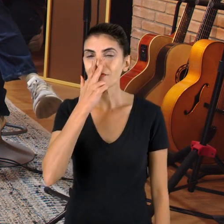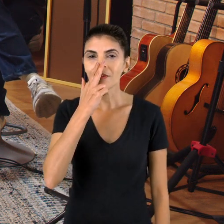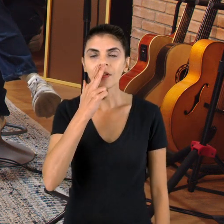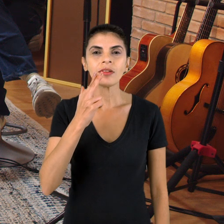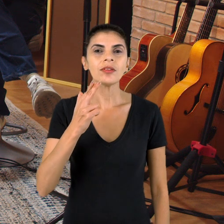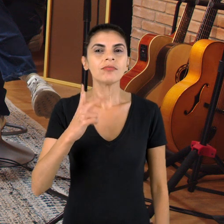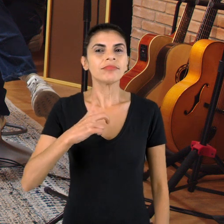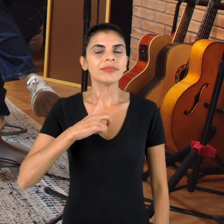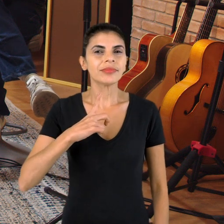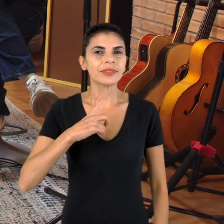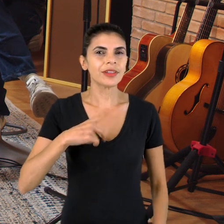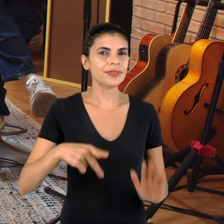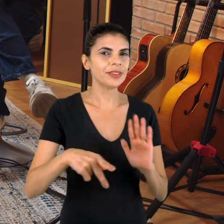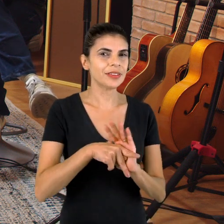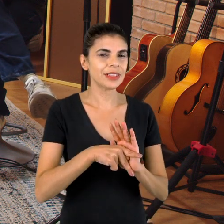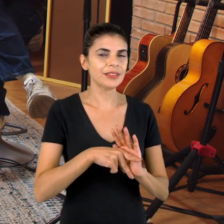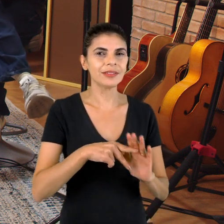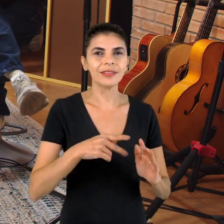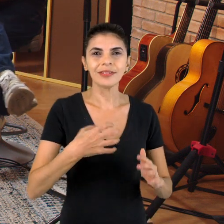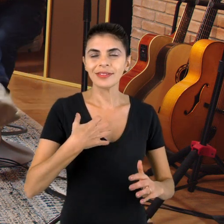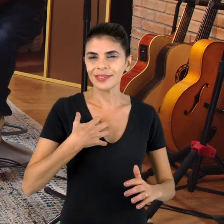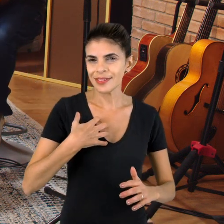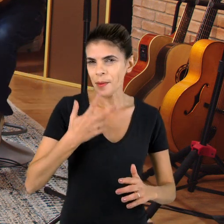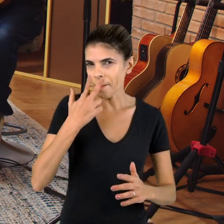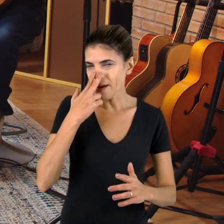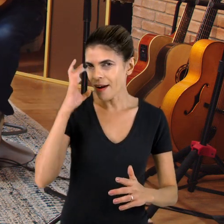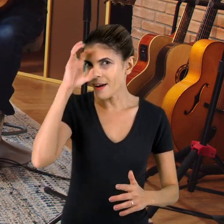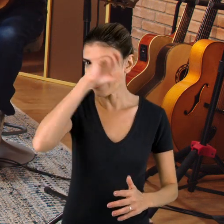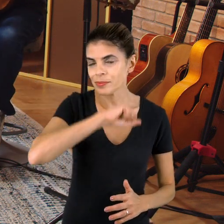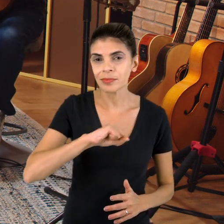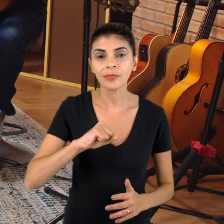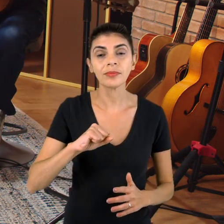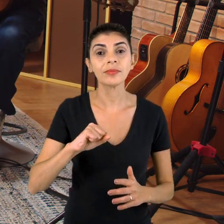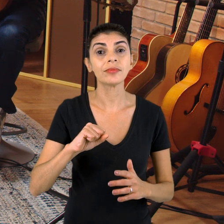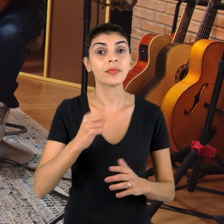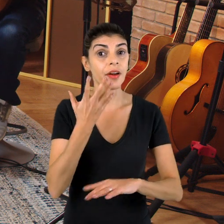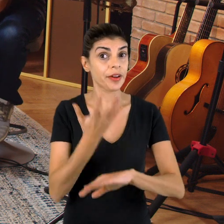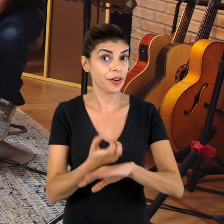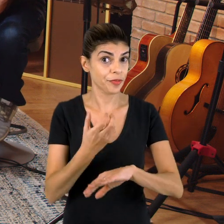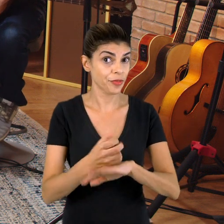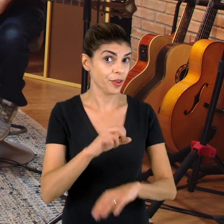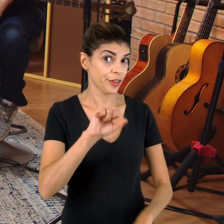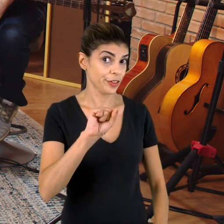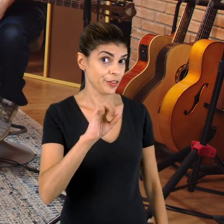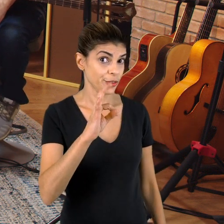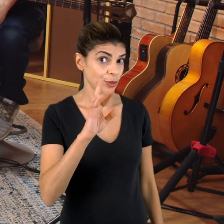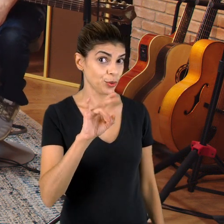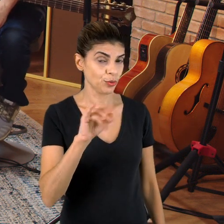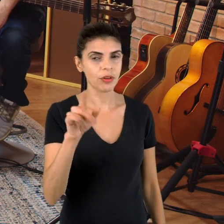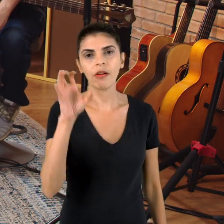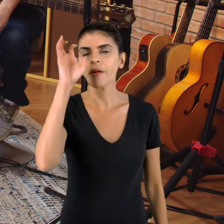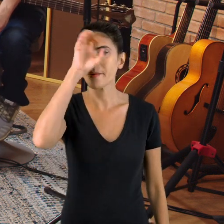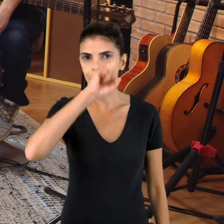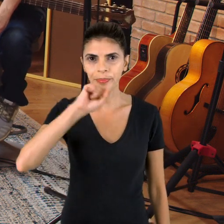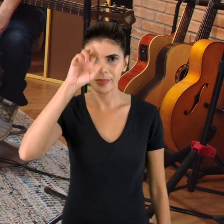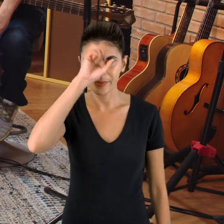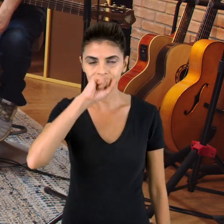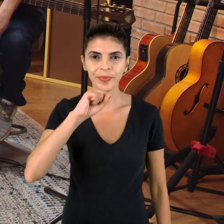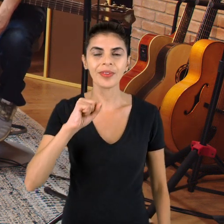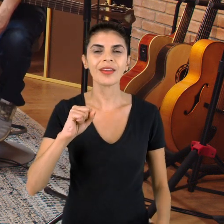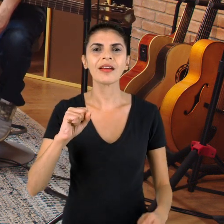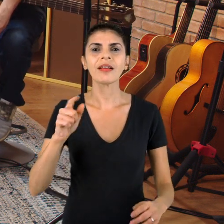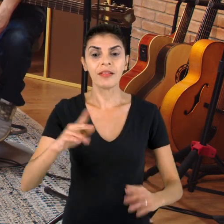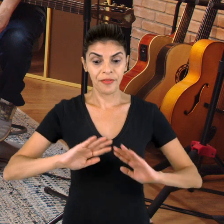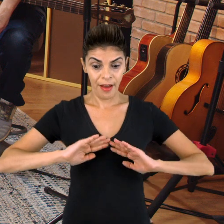cantou, assim, ela aprendeu a música, assim, praticamente, no estúdio. Eu pedi para ela ouvir antes, mas ela praticamente aprendeu ali. E ela